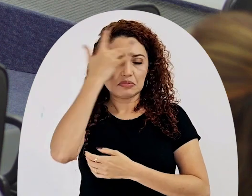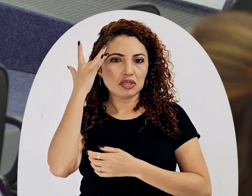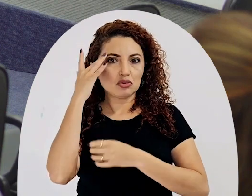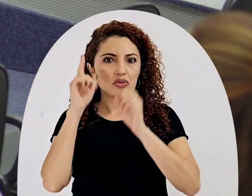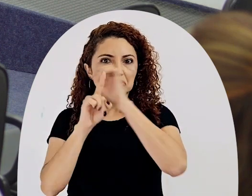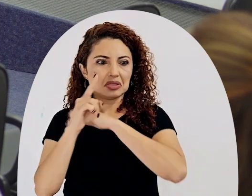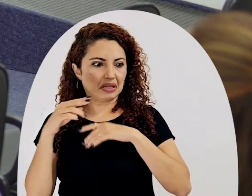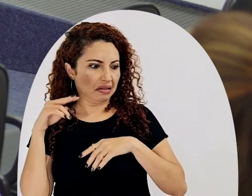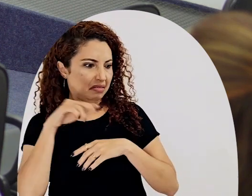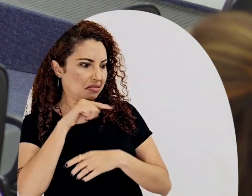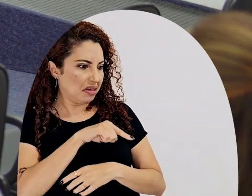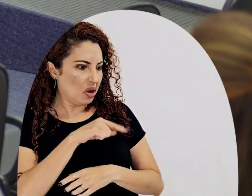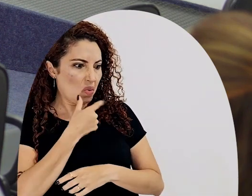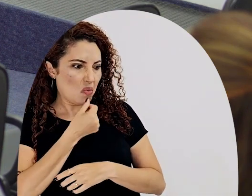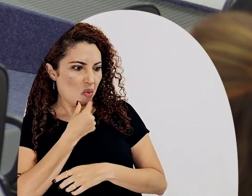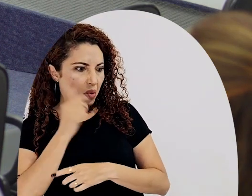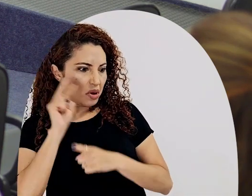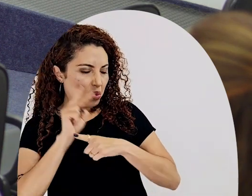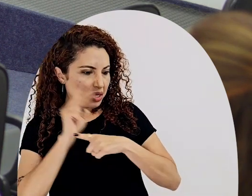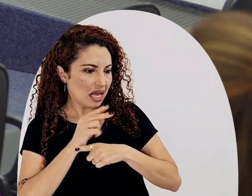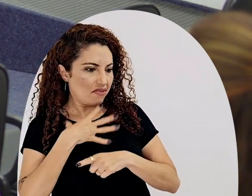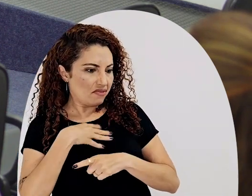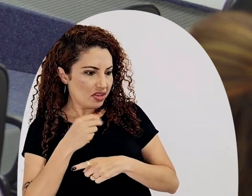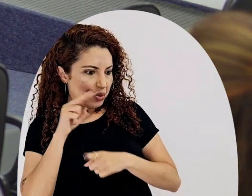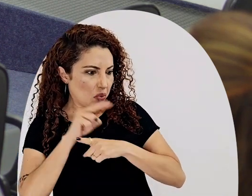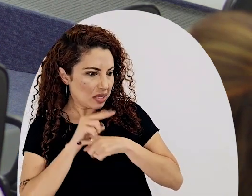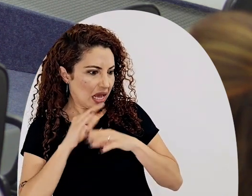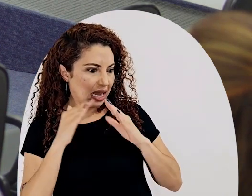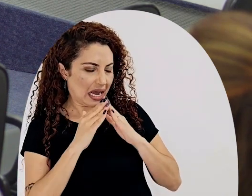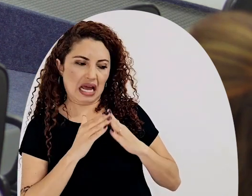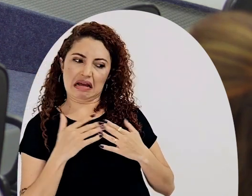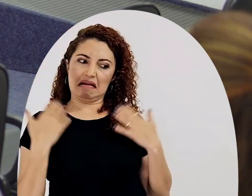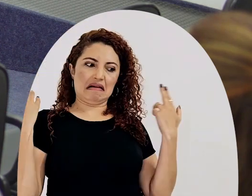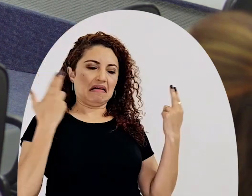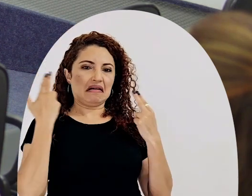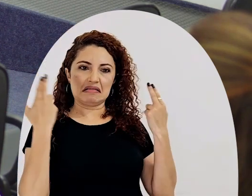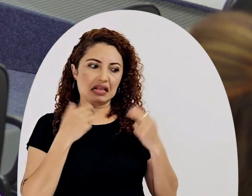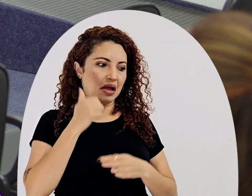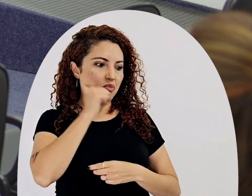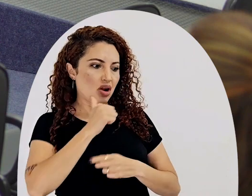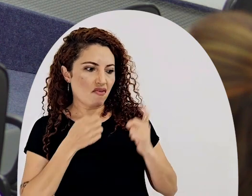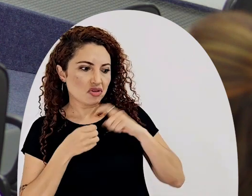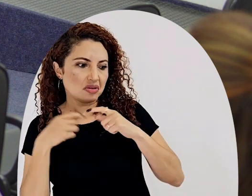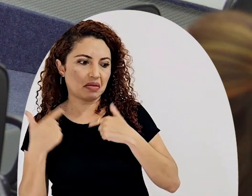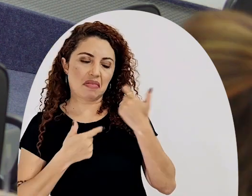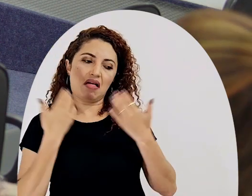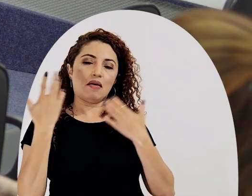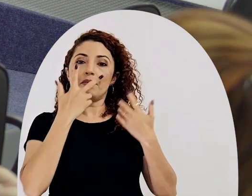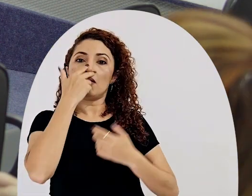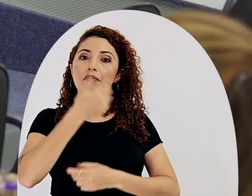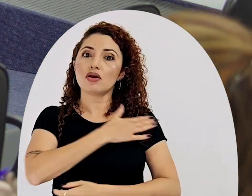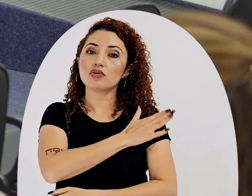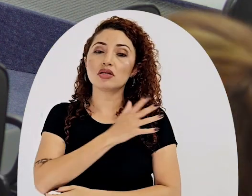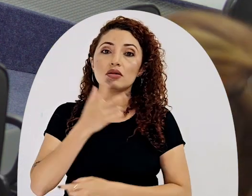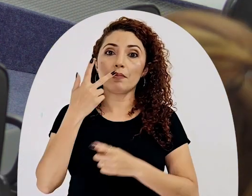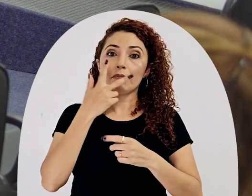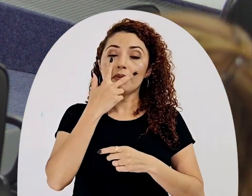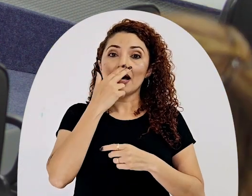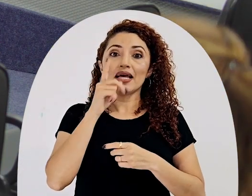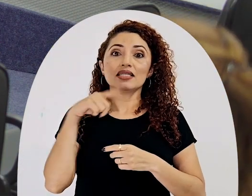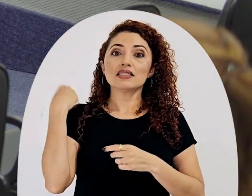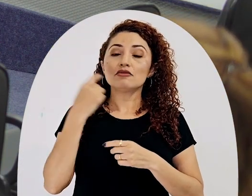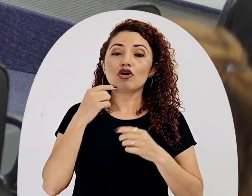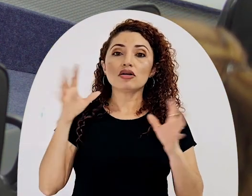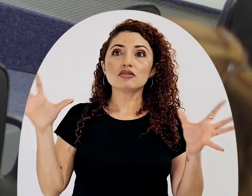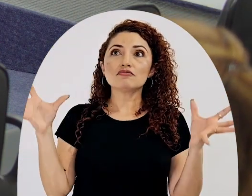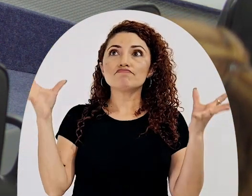e da casa. E a gente já nasce e cresce com esses valores e essas crenças, que quando nós nascemos